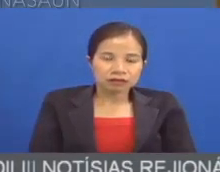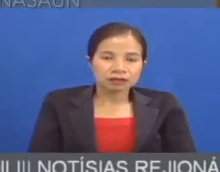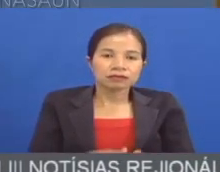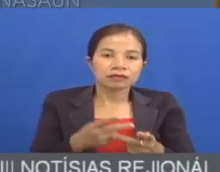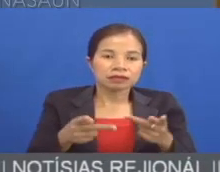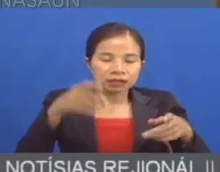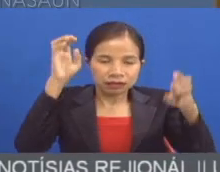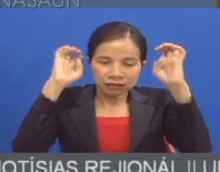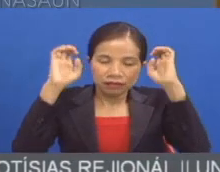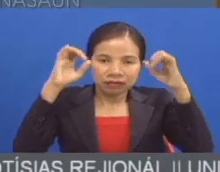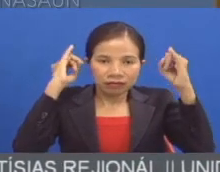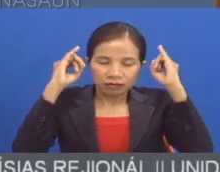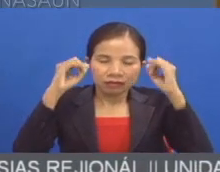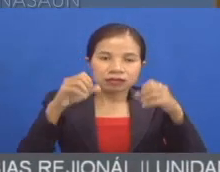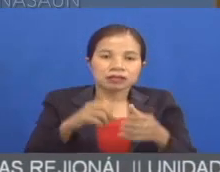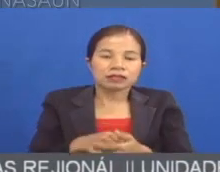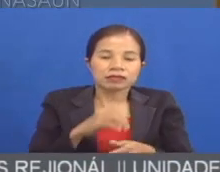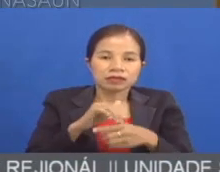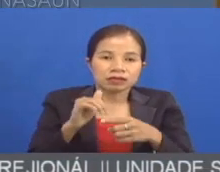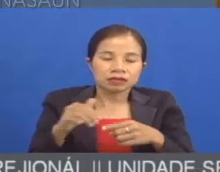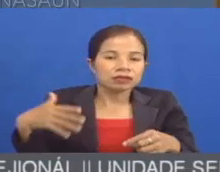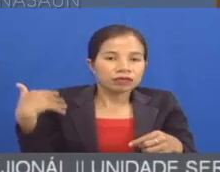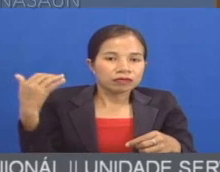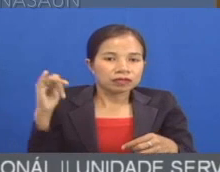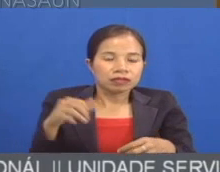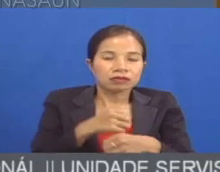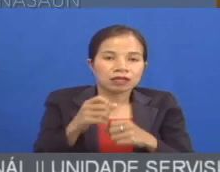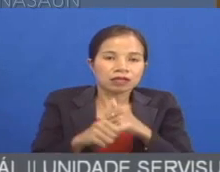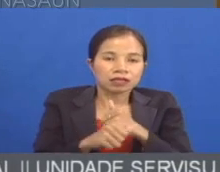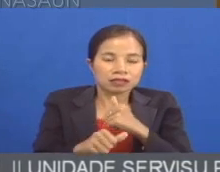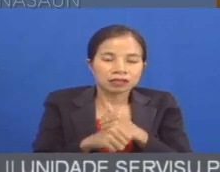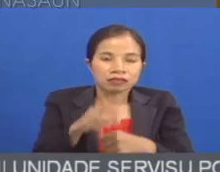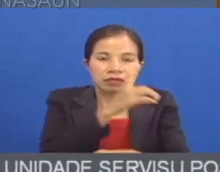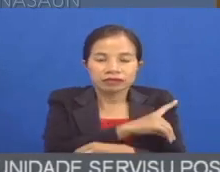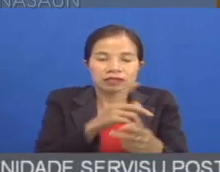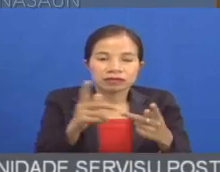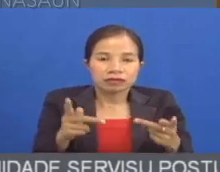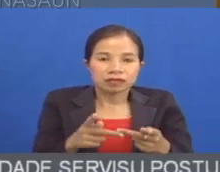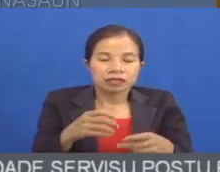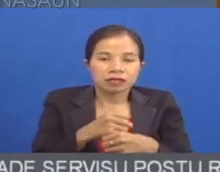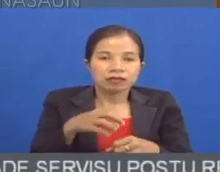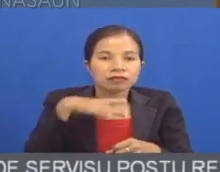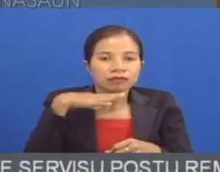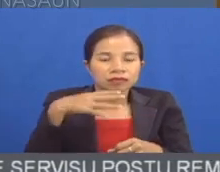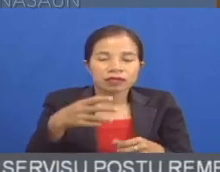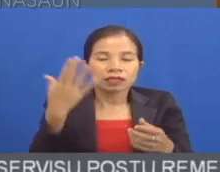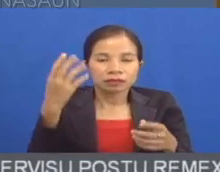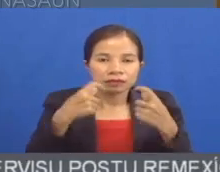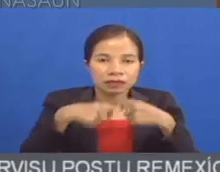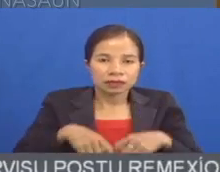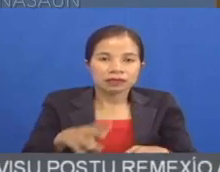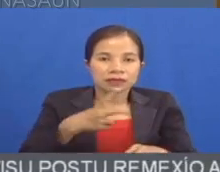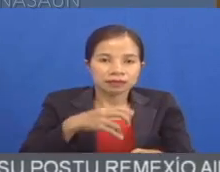Centro de Educação, Informação e Capacitação para Juventude, onde a relação defesa ambiente não trata lixo e retaça